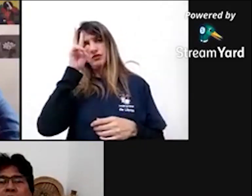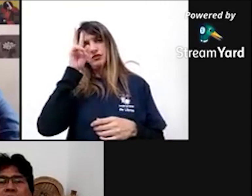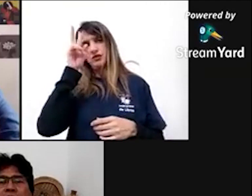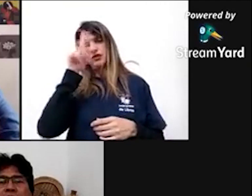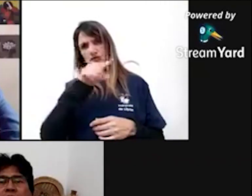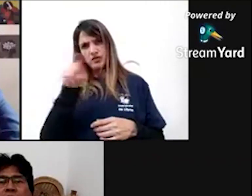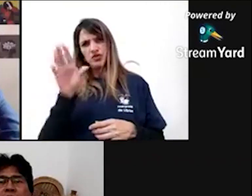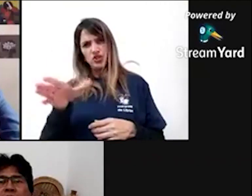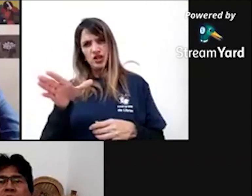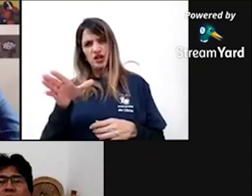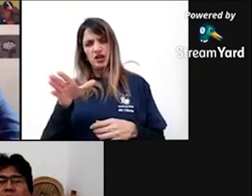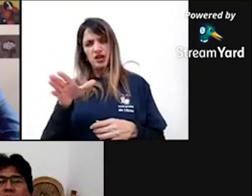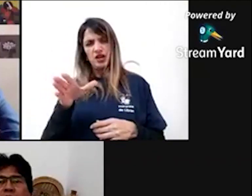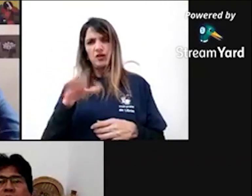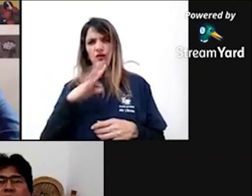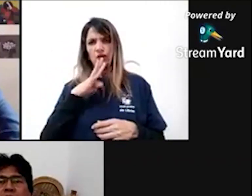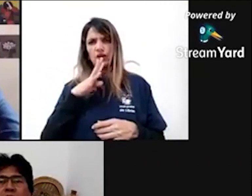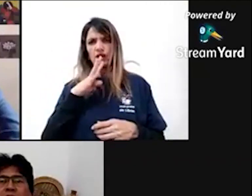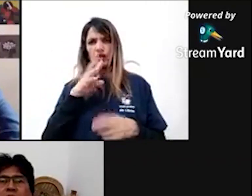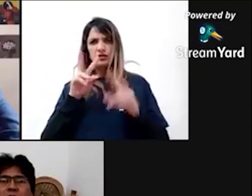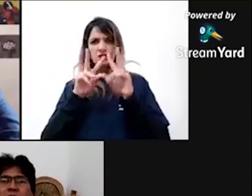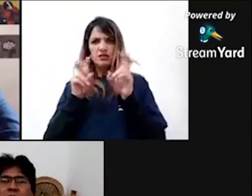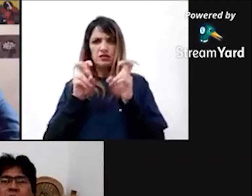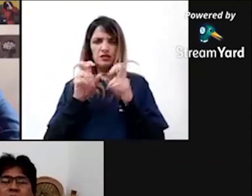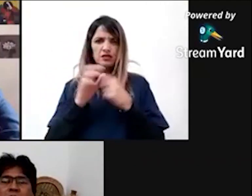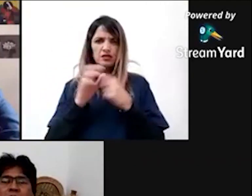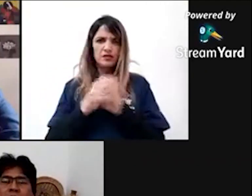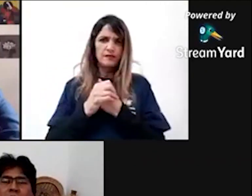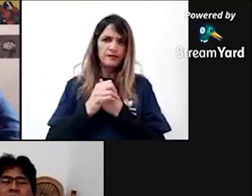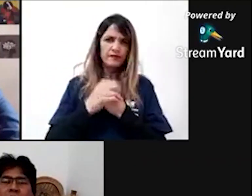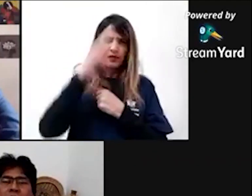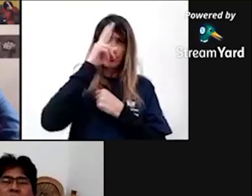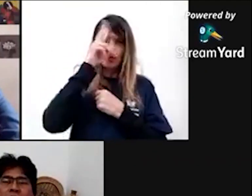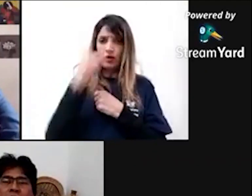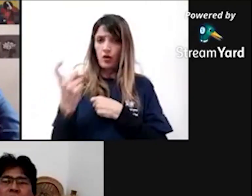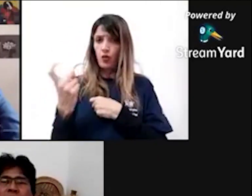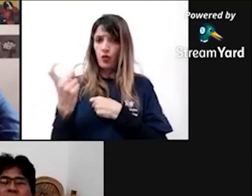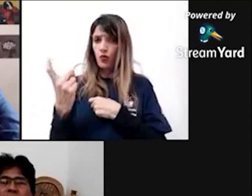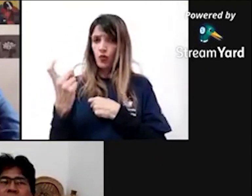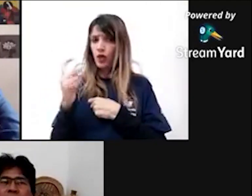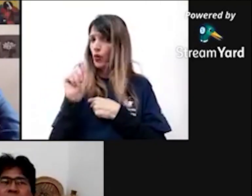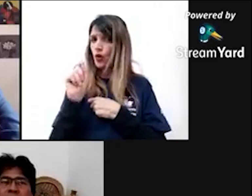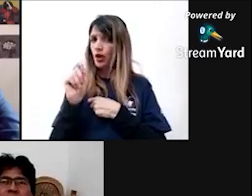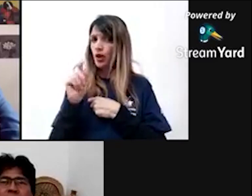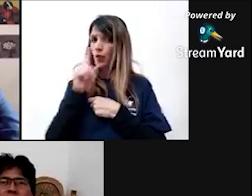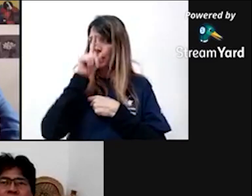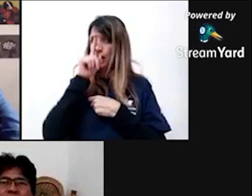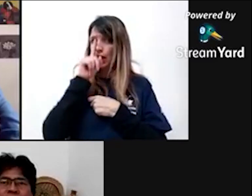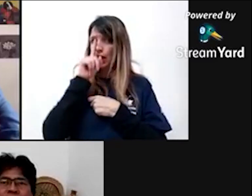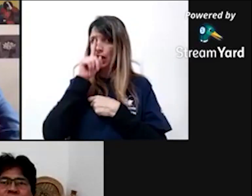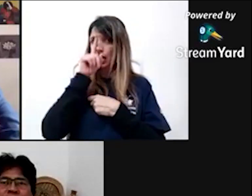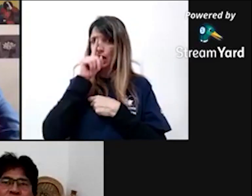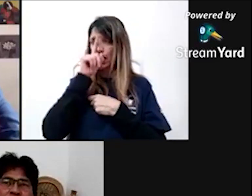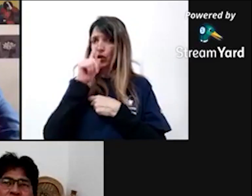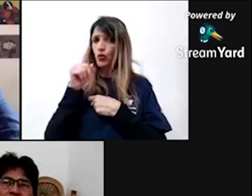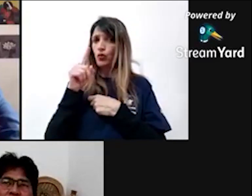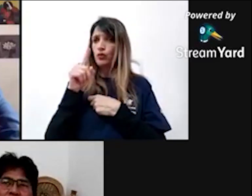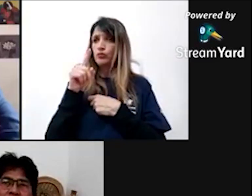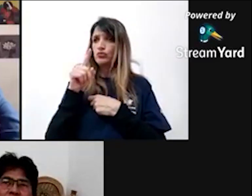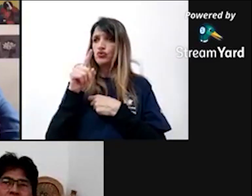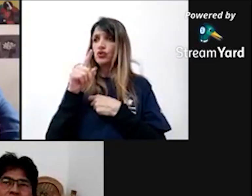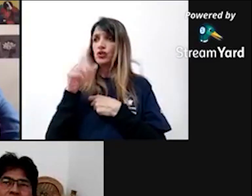já ouviram falar esse termo, né? O perigo da história única, que é o perigo de a gente ouvir sempre a mesma